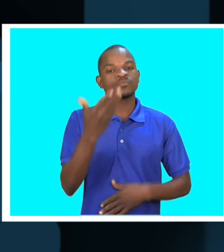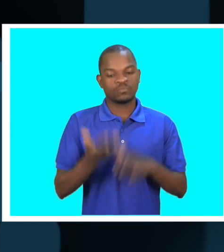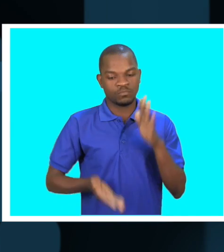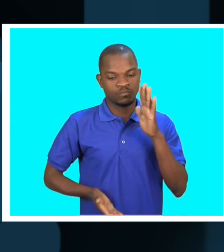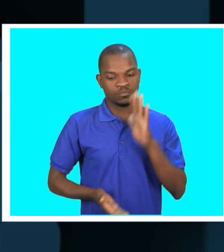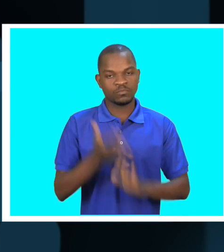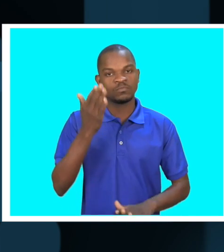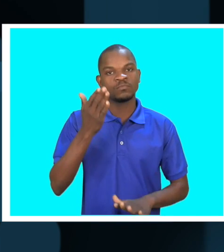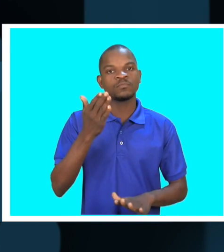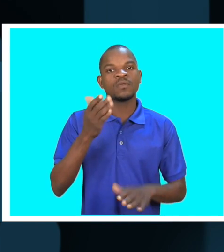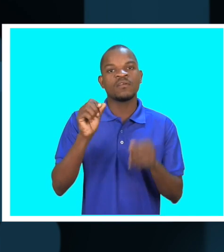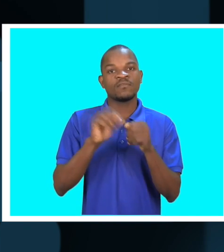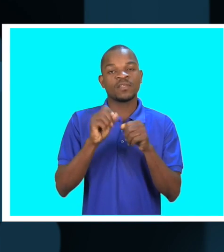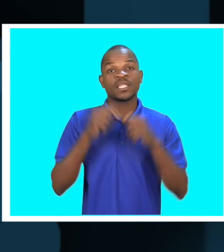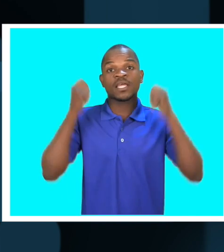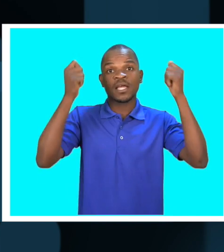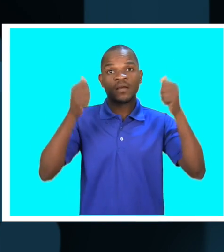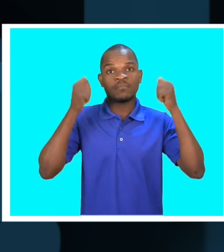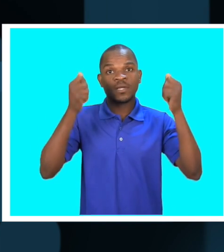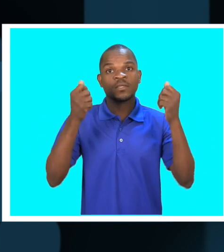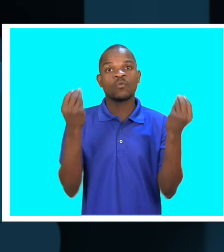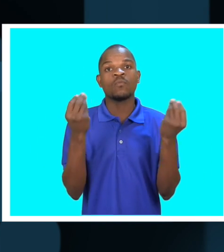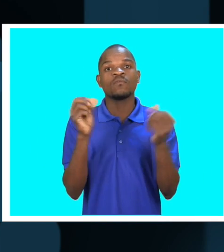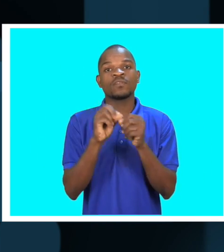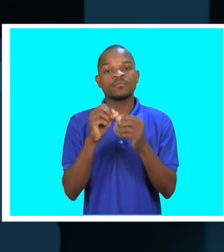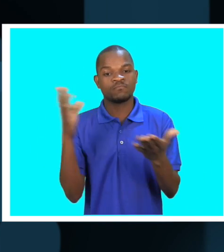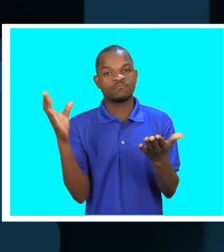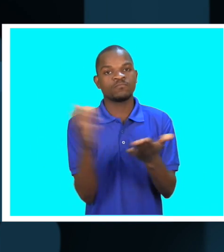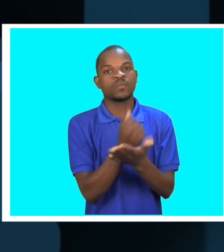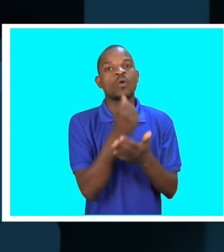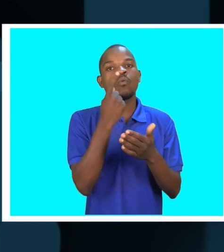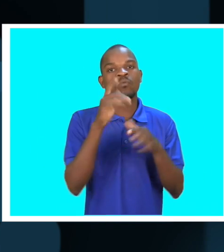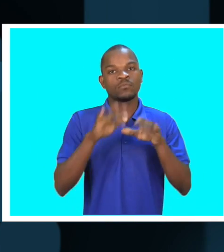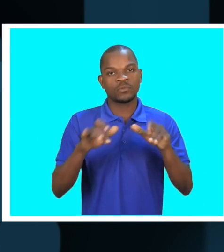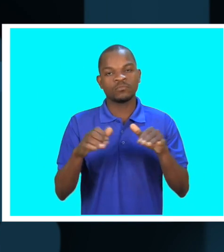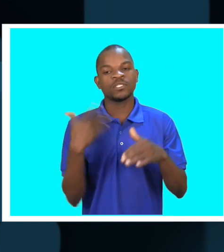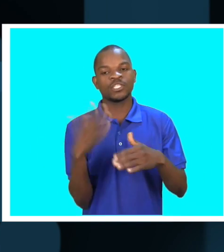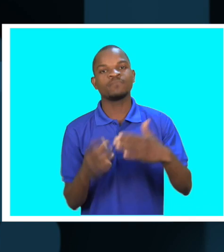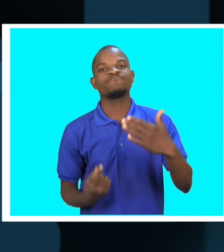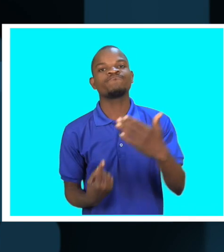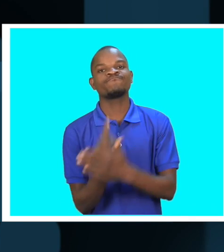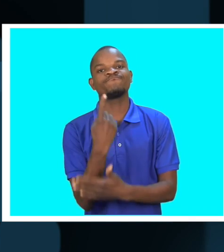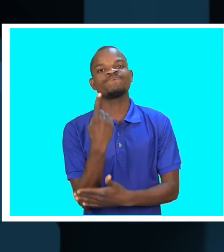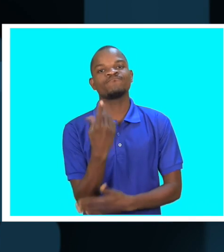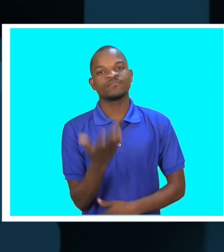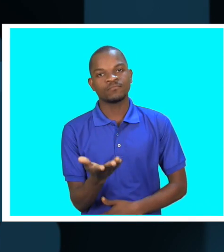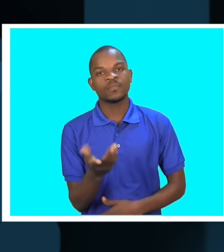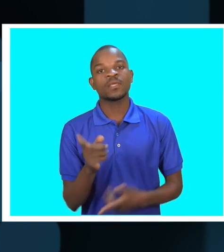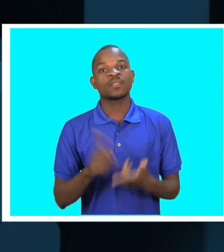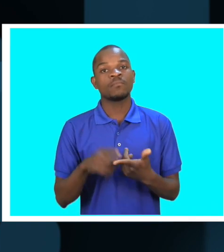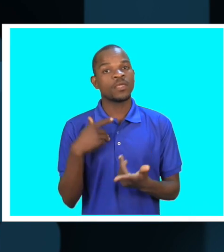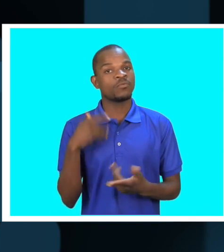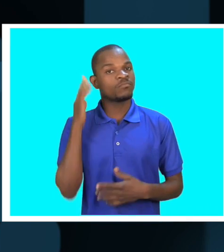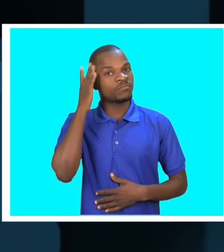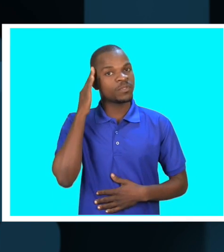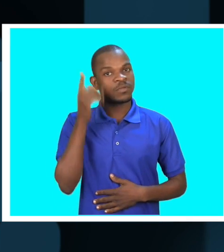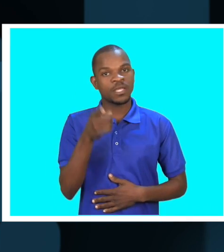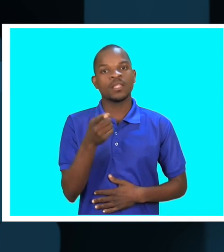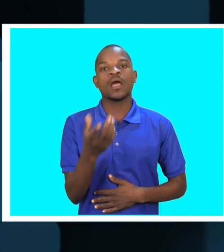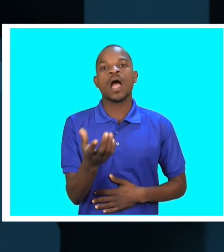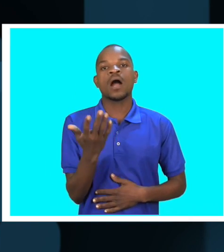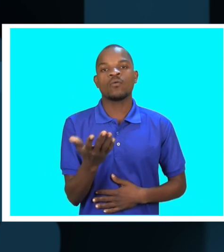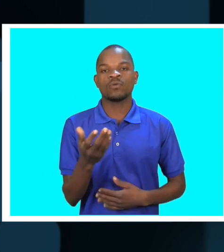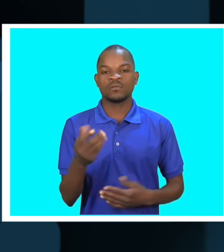pequena campanha de modo a adquirir um computador, o que felizmente veio acontecer. Assim, creio que ela agora terá menos dificuldades